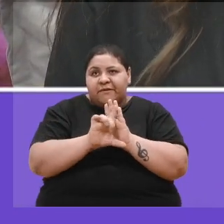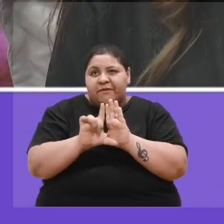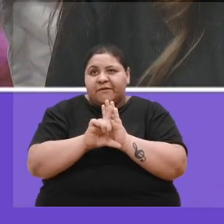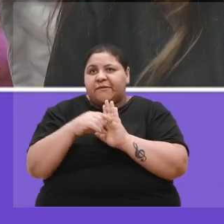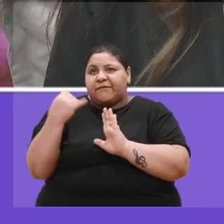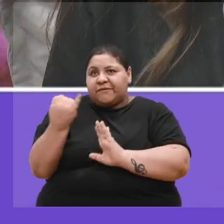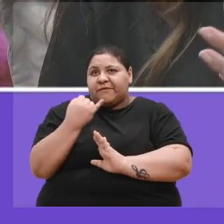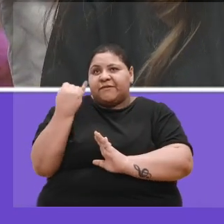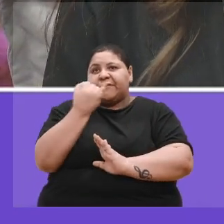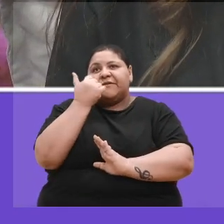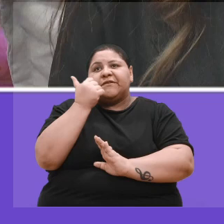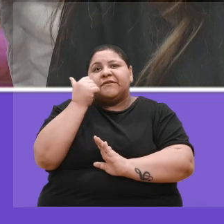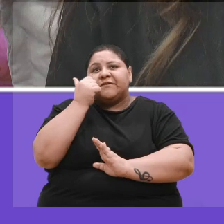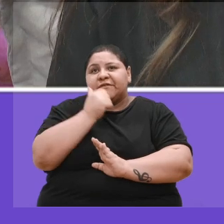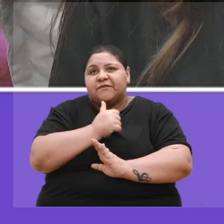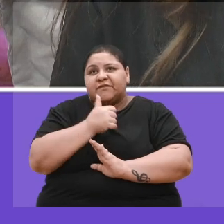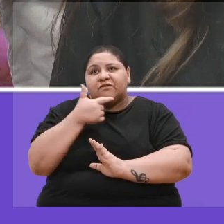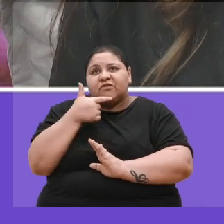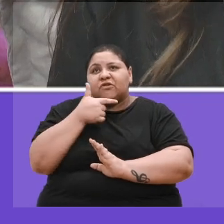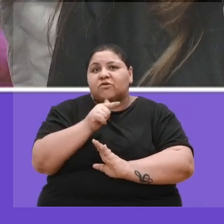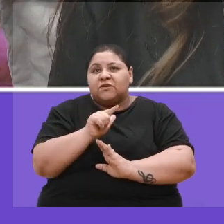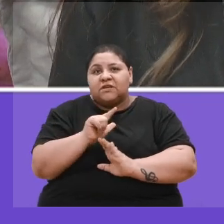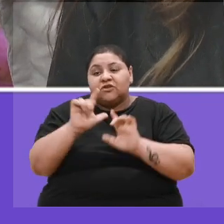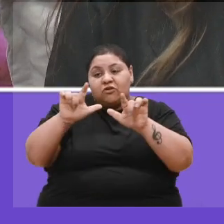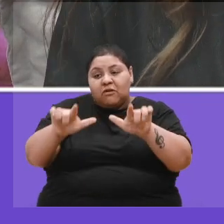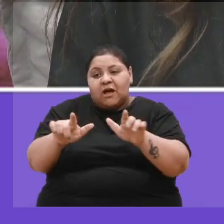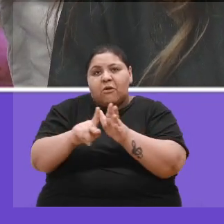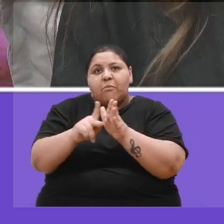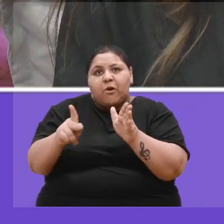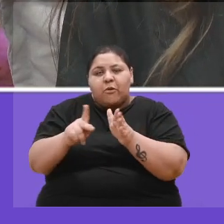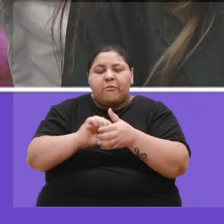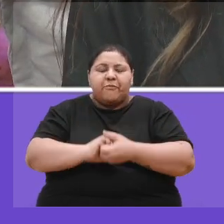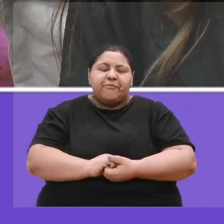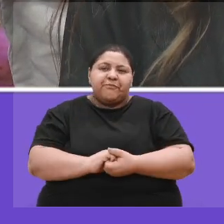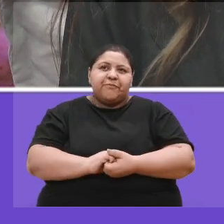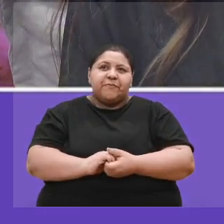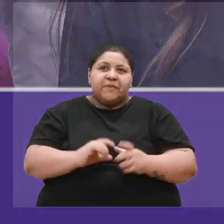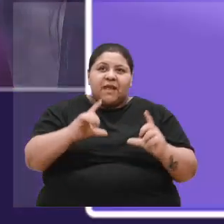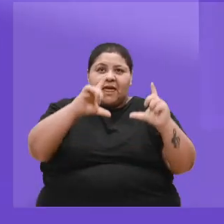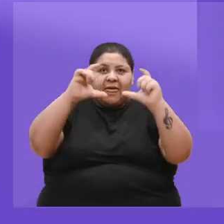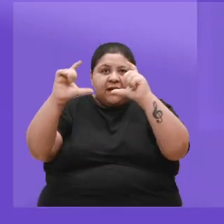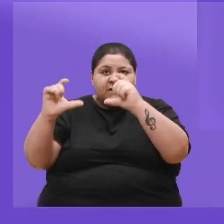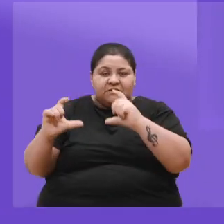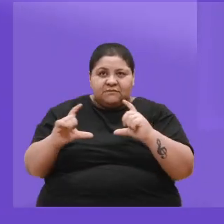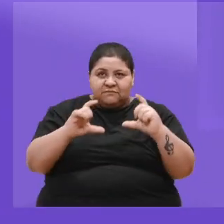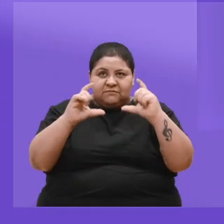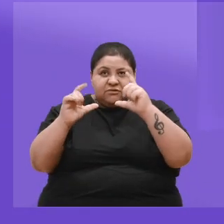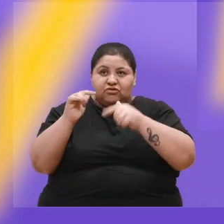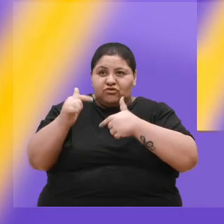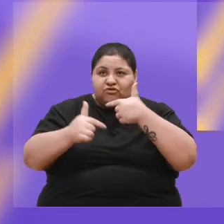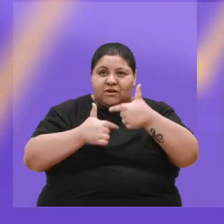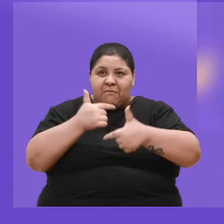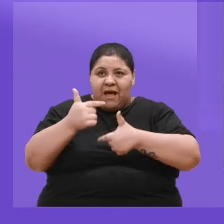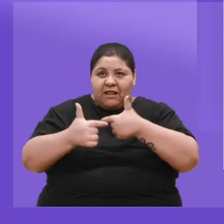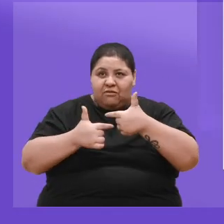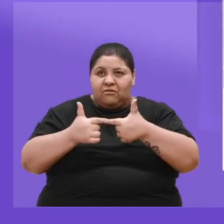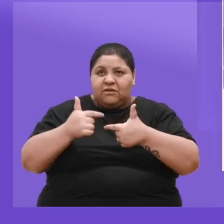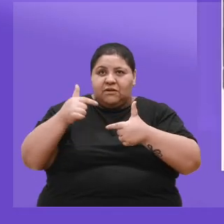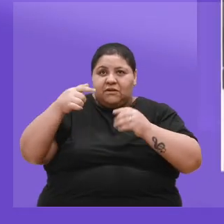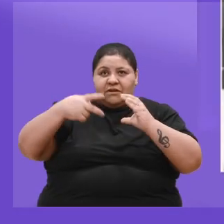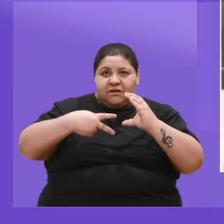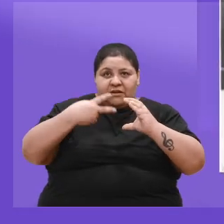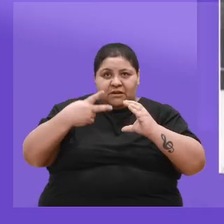legítimos e importantes também para as mulheres conseguirem seu espaço. Ali as fotos dela na atuação aqui legislativa,